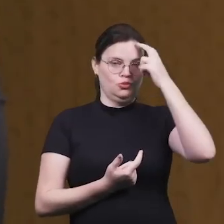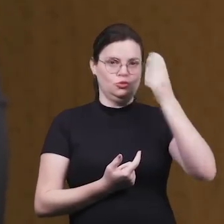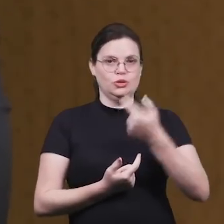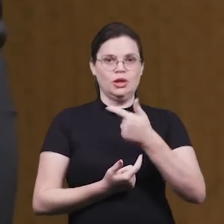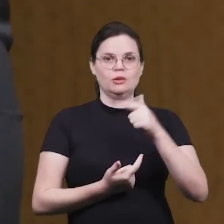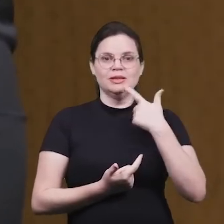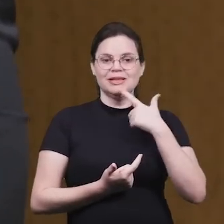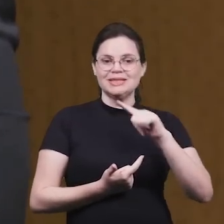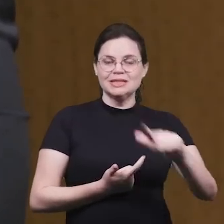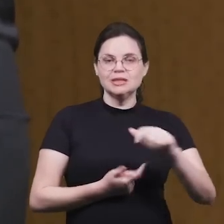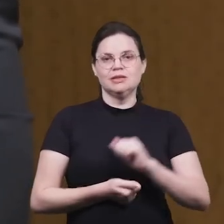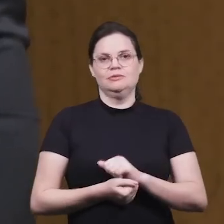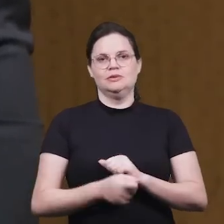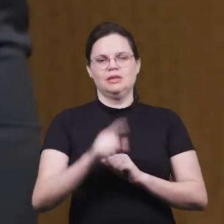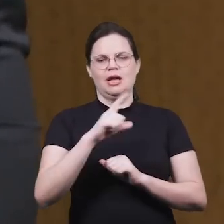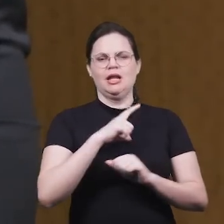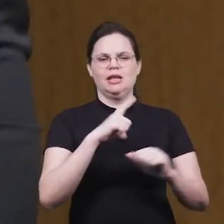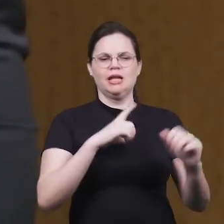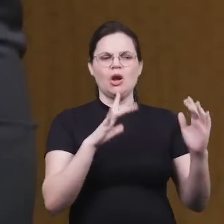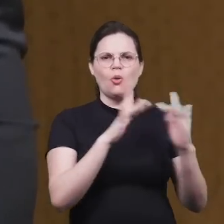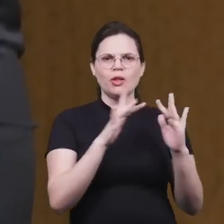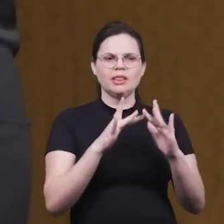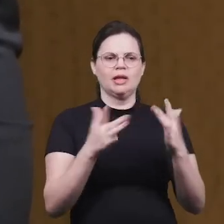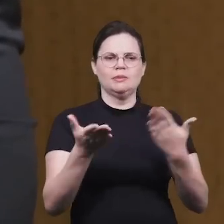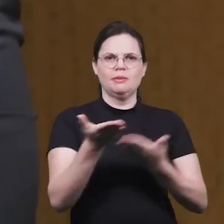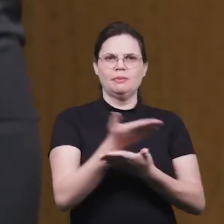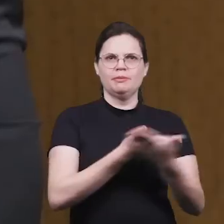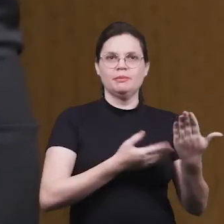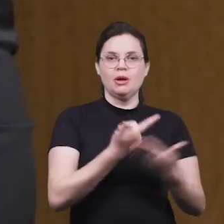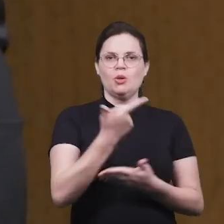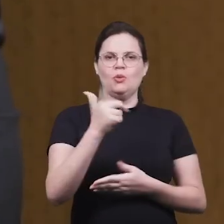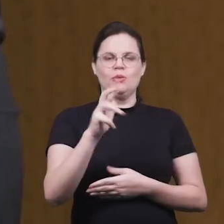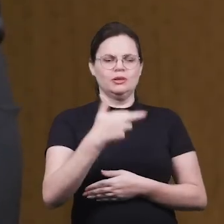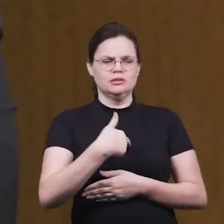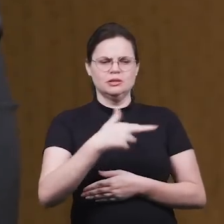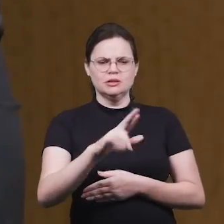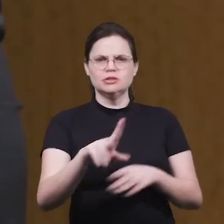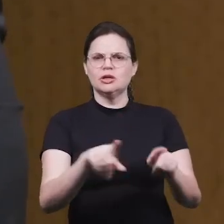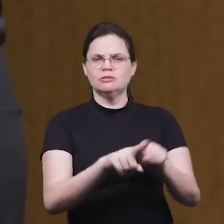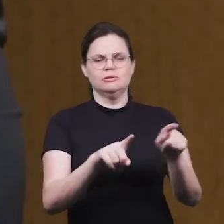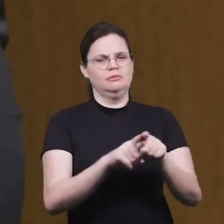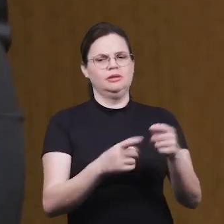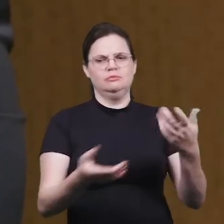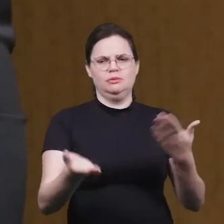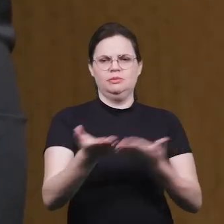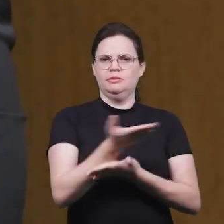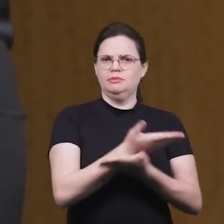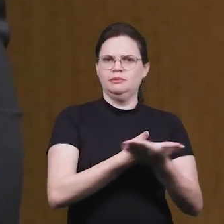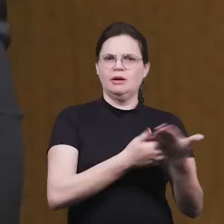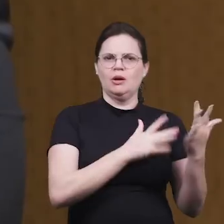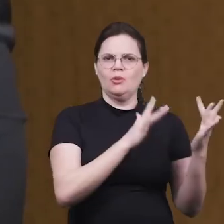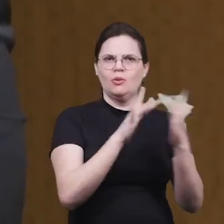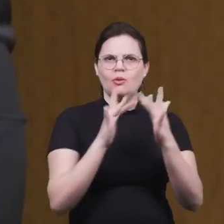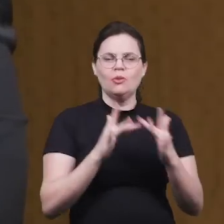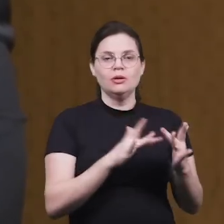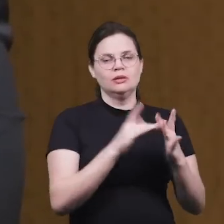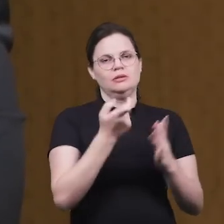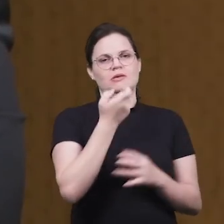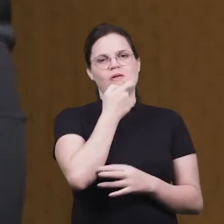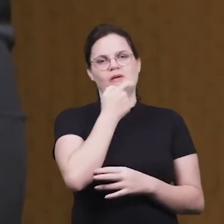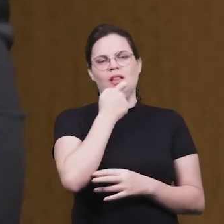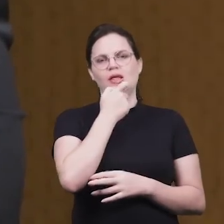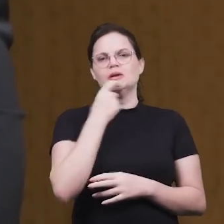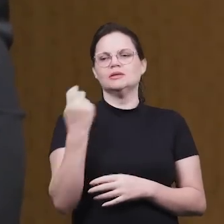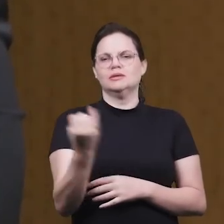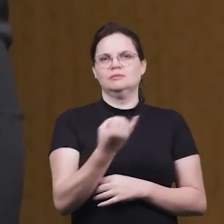outras nações. Ela tem esse contato, né, até de outras religiões, e ela tem esse contato. Então, o inglês hoje é